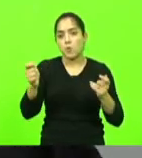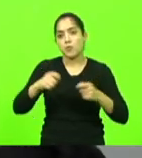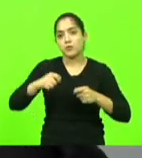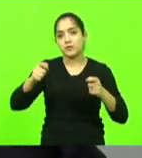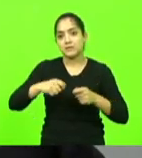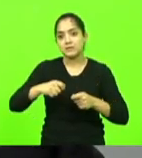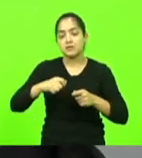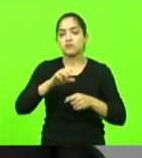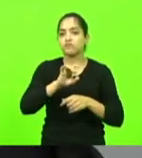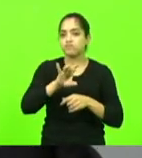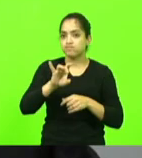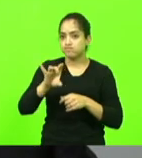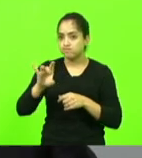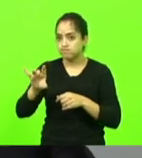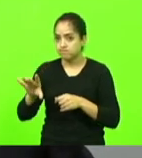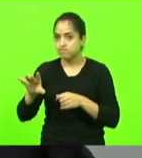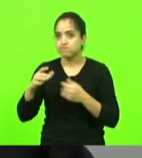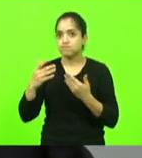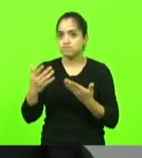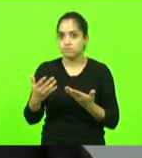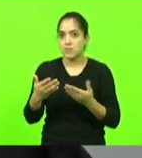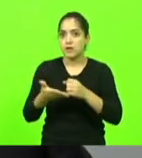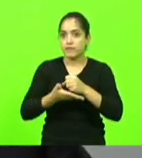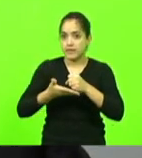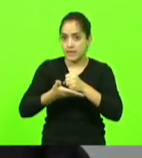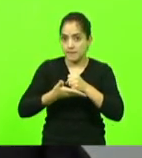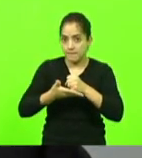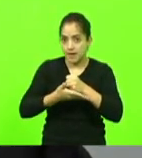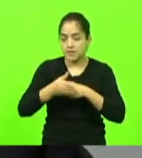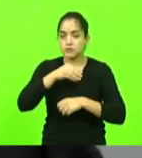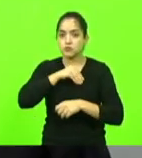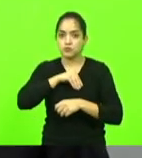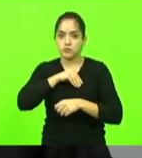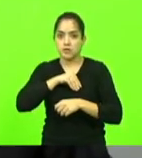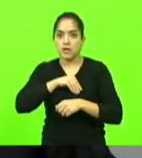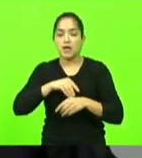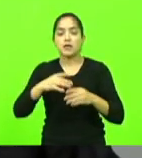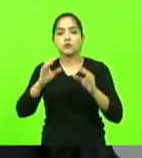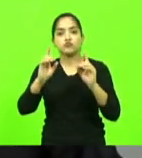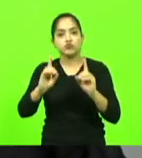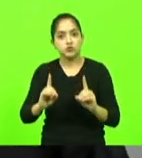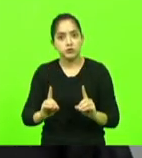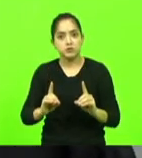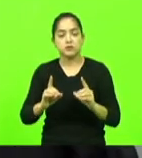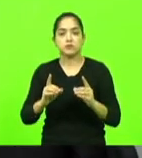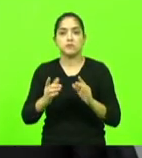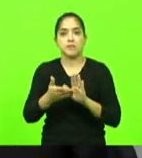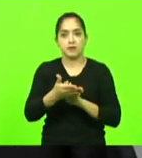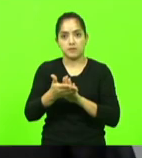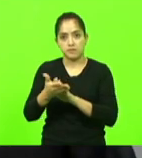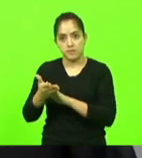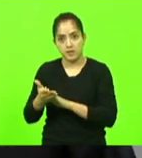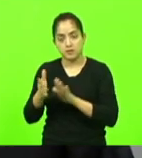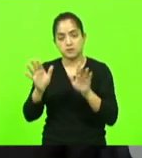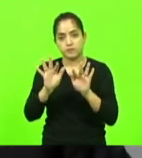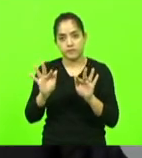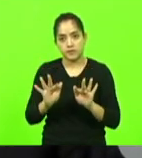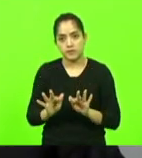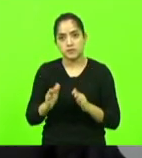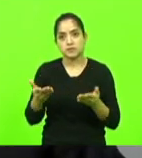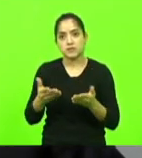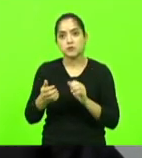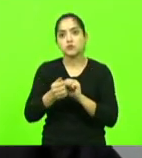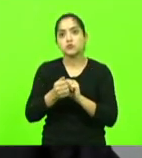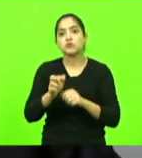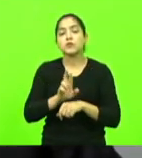e vai na base de um salário digno. Então, parabéns a todos. Estou muito feliz de estar aqui nesse momento